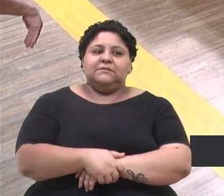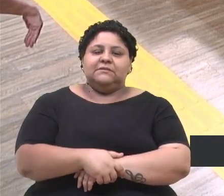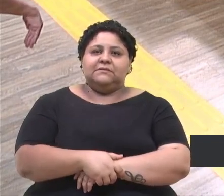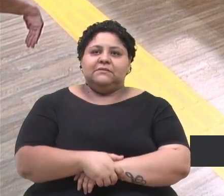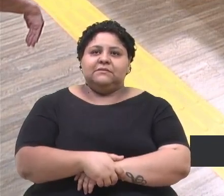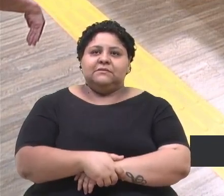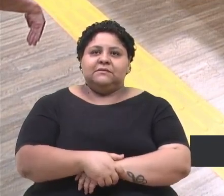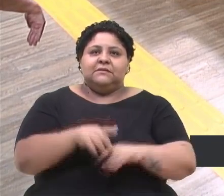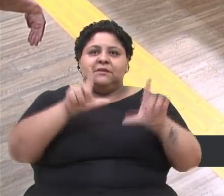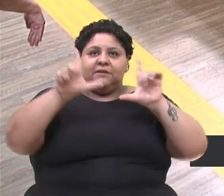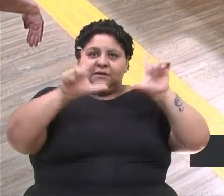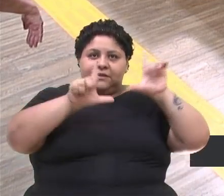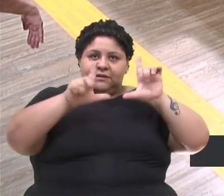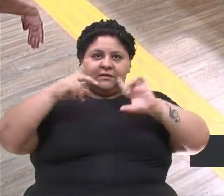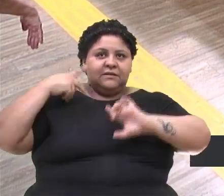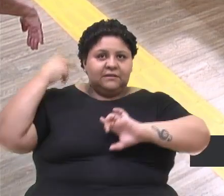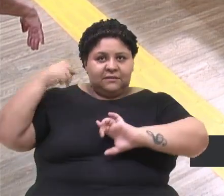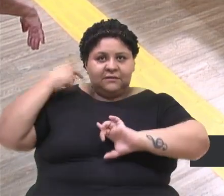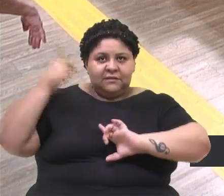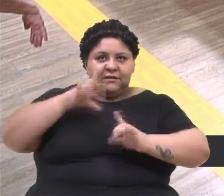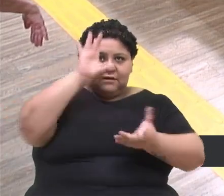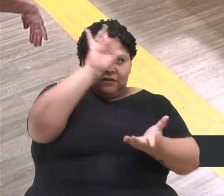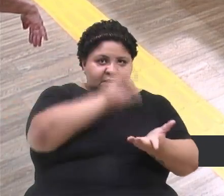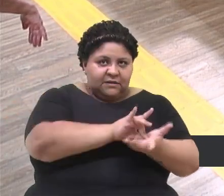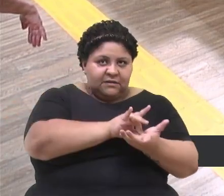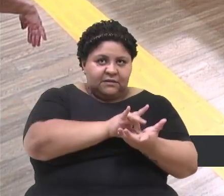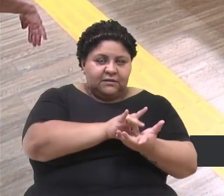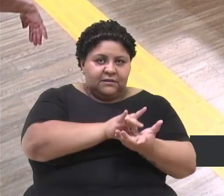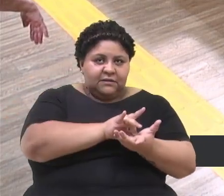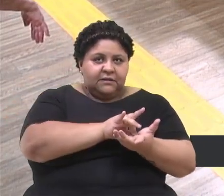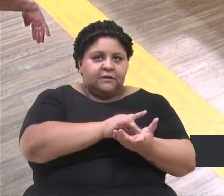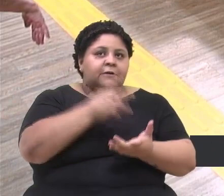Vamos fazer uma foto com os vereadores para registrar esse momento. Valdir